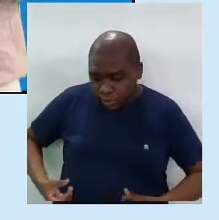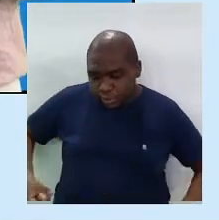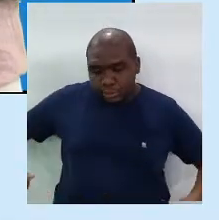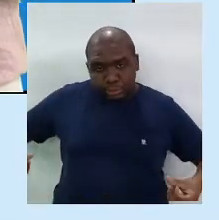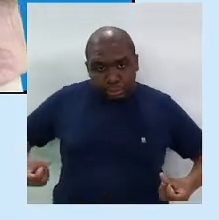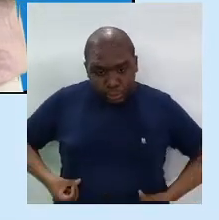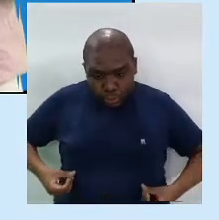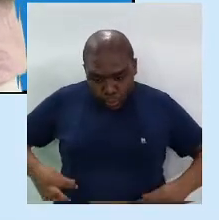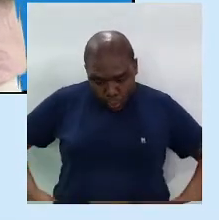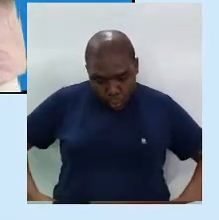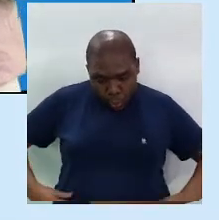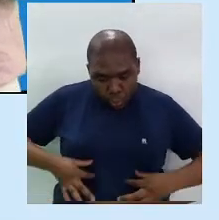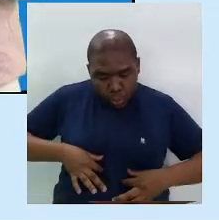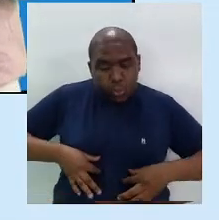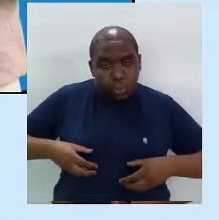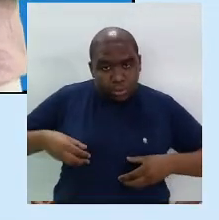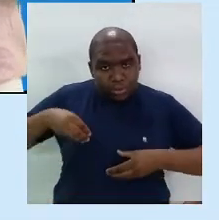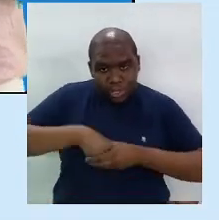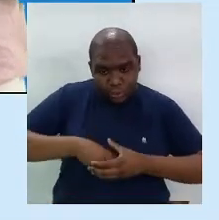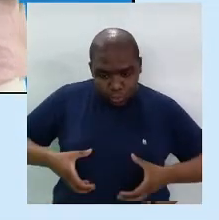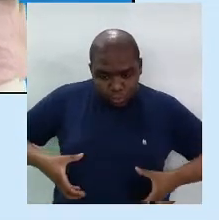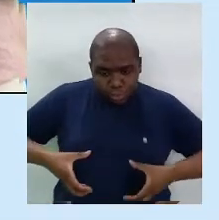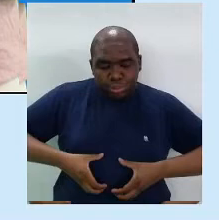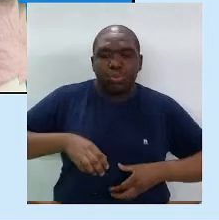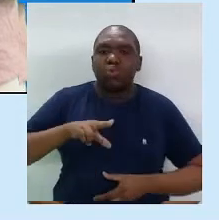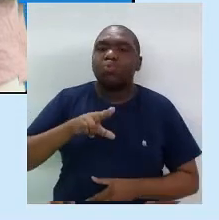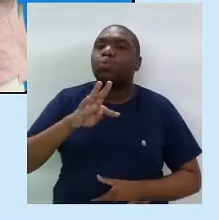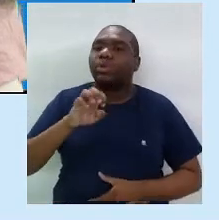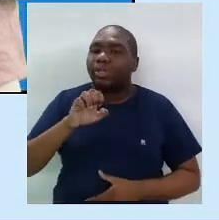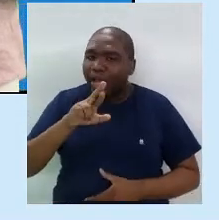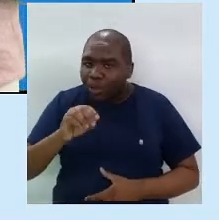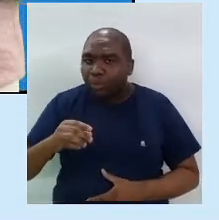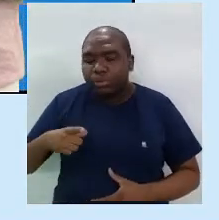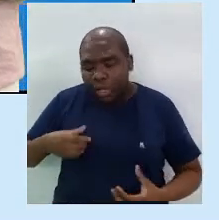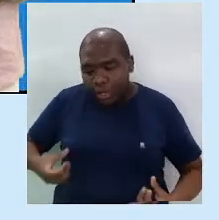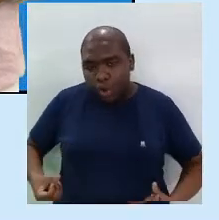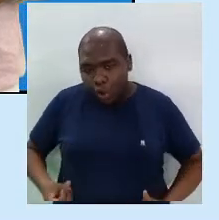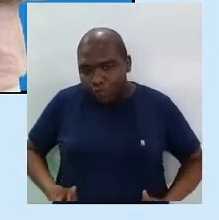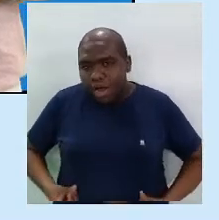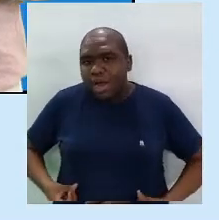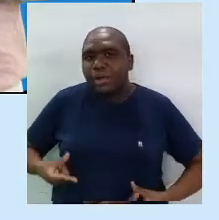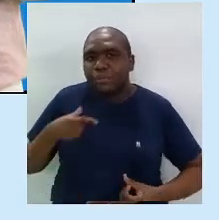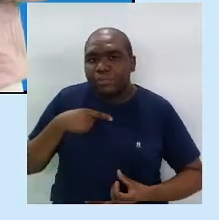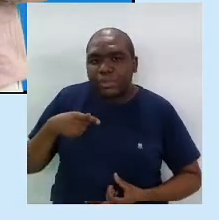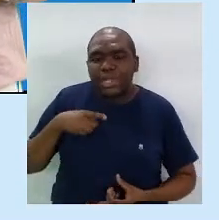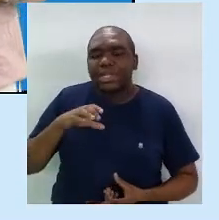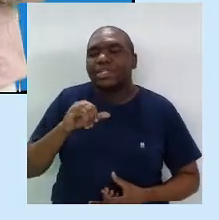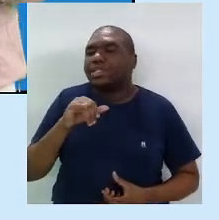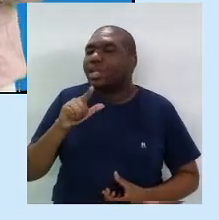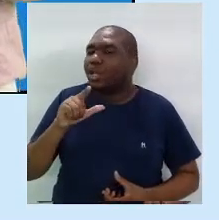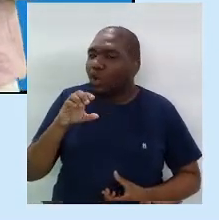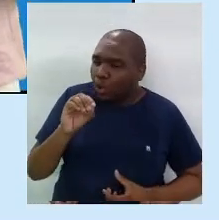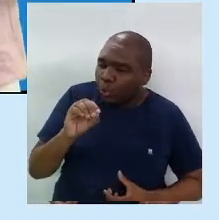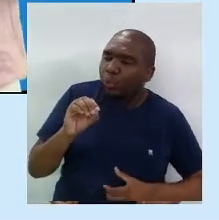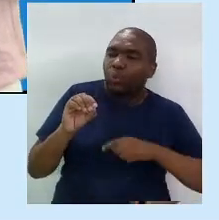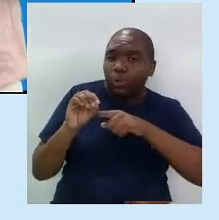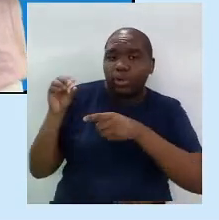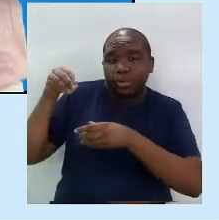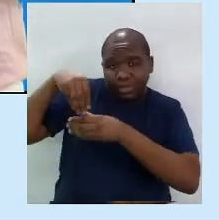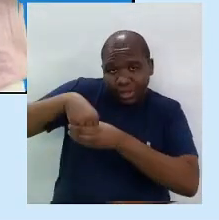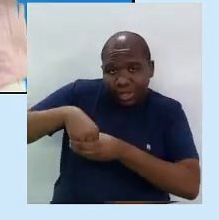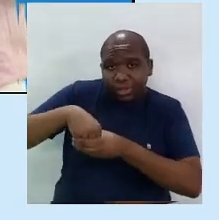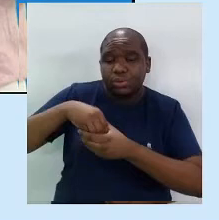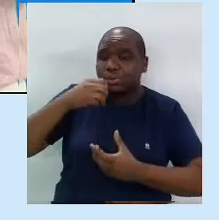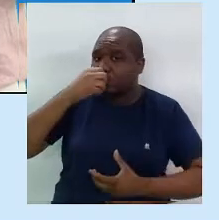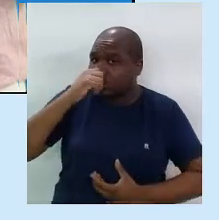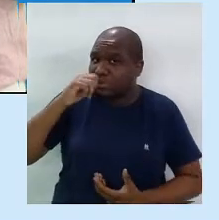ter as tubas uterinas, o útero, né? Tem os ovários, tem o endométrio, tem um